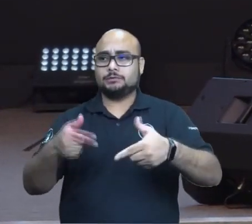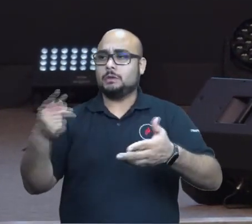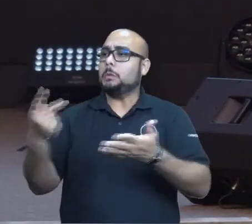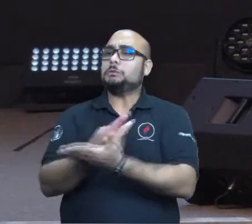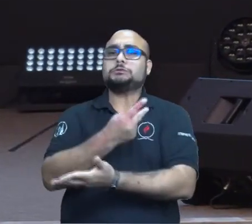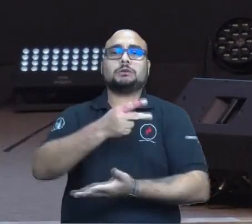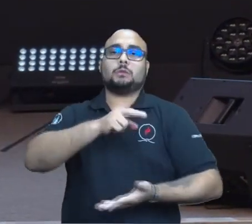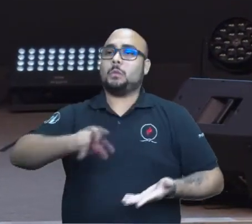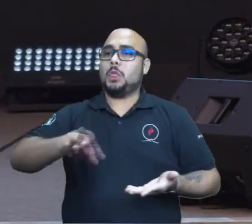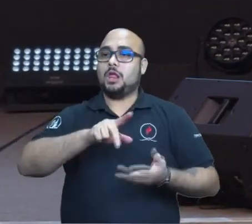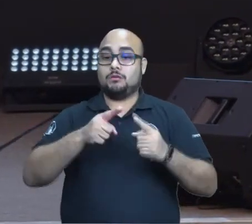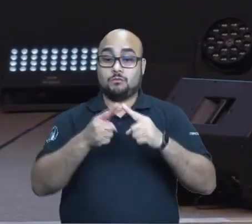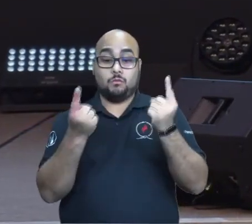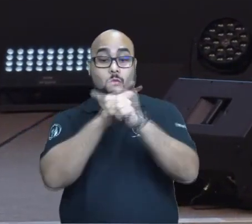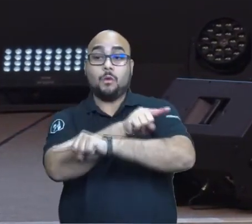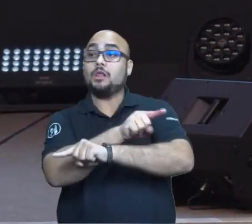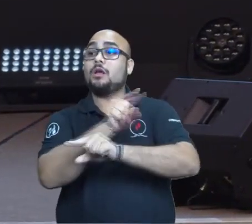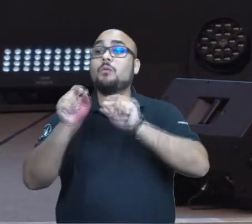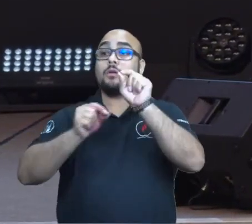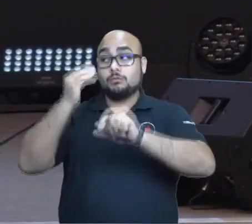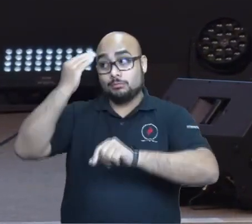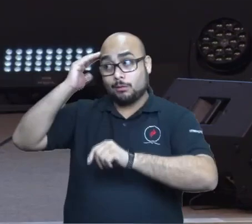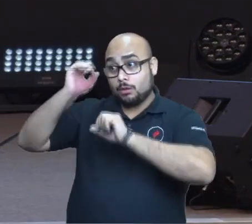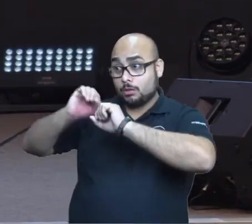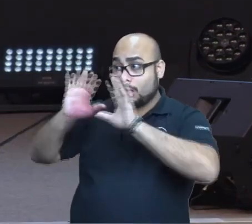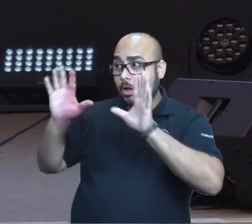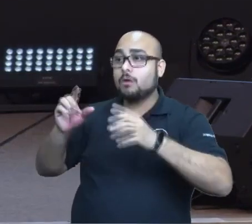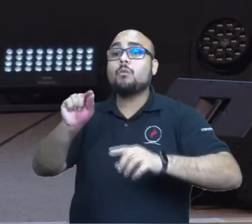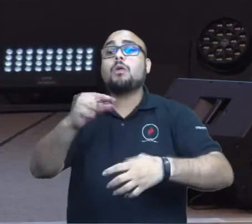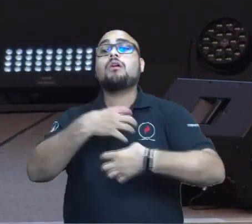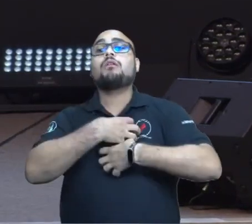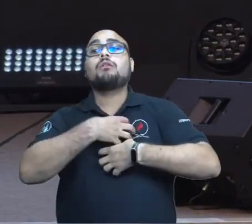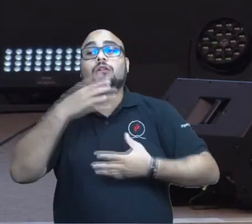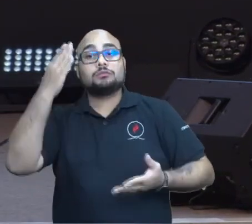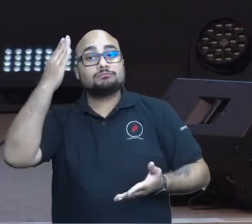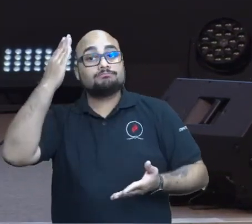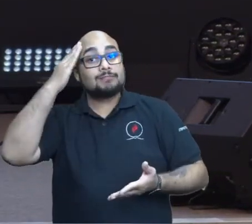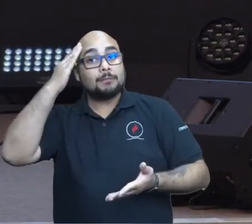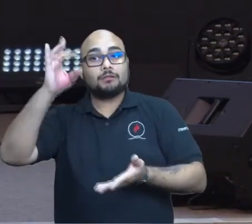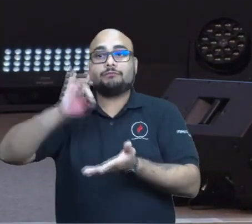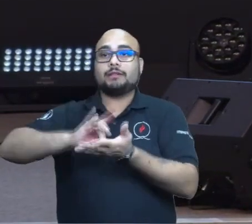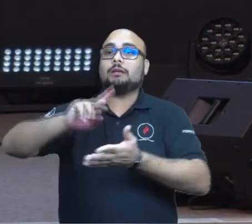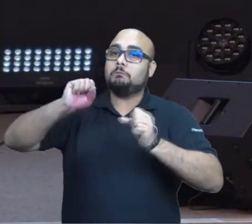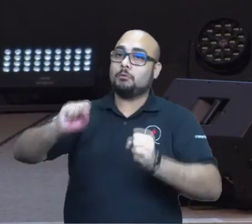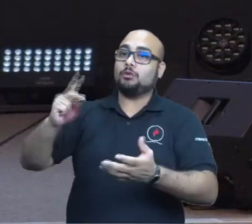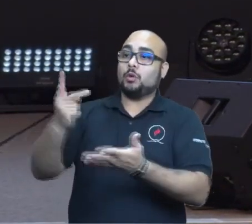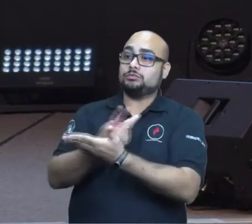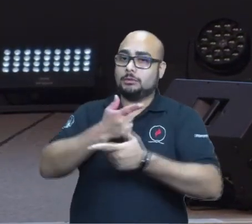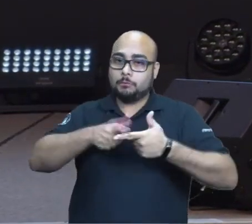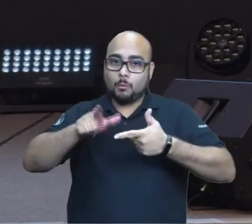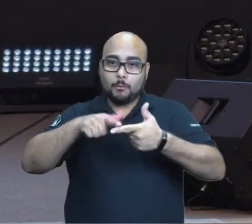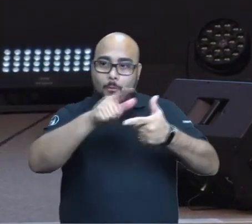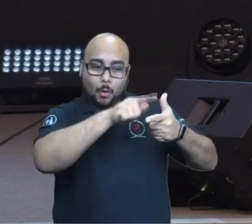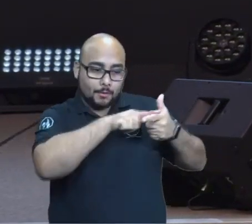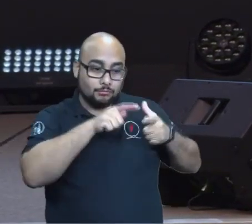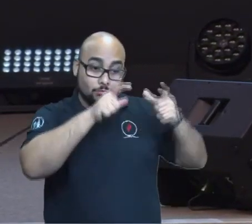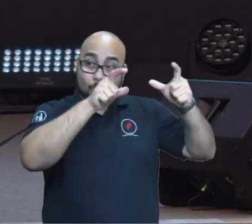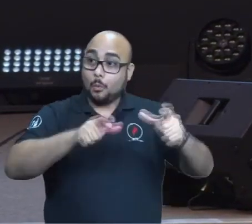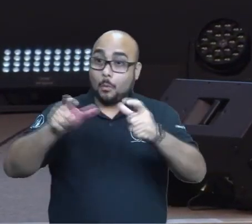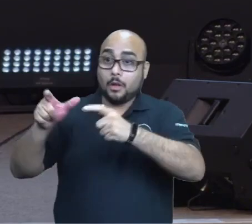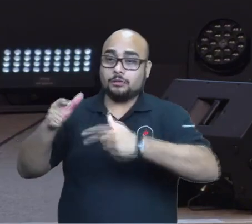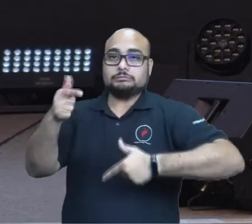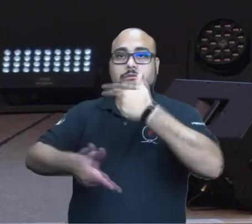nós vamos entender de maneira madura esta verdade e vão botar esse canteiro de obras para ferver